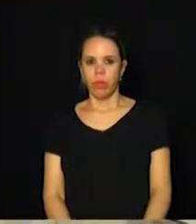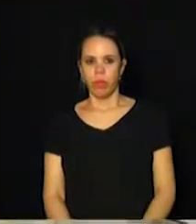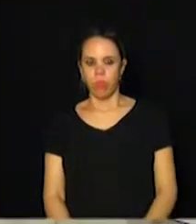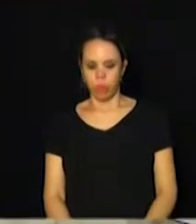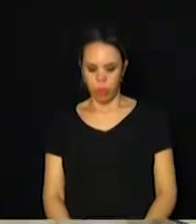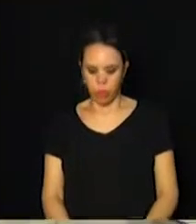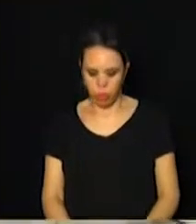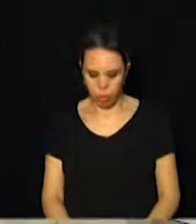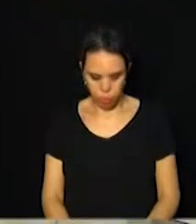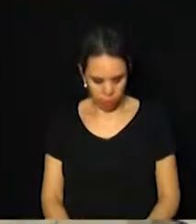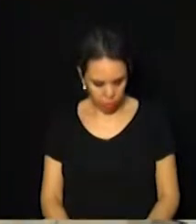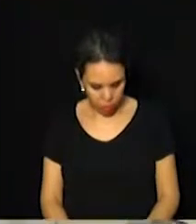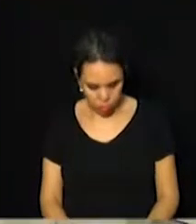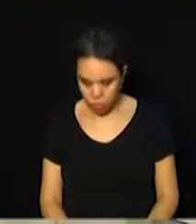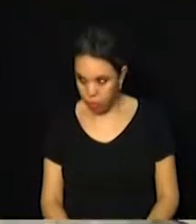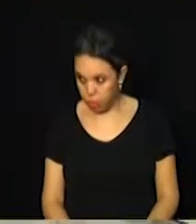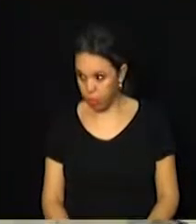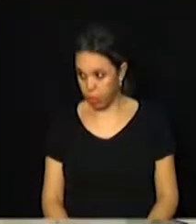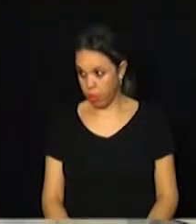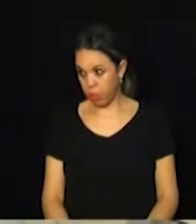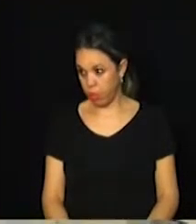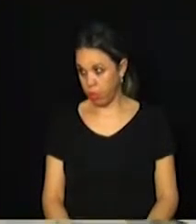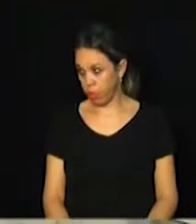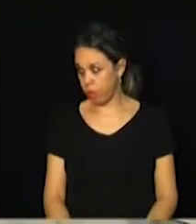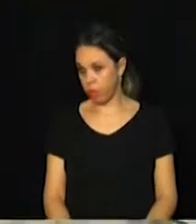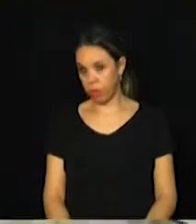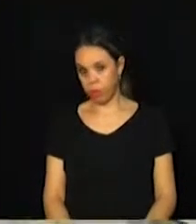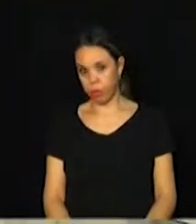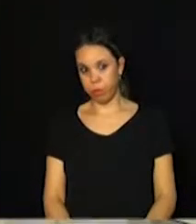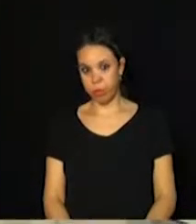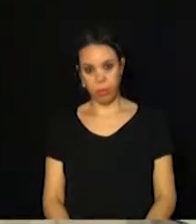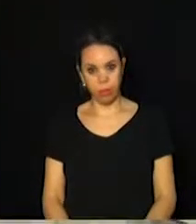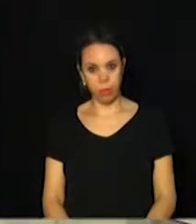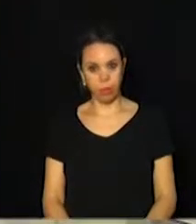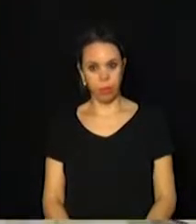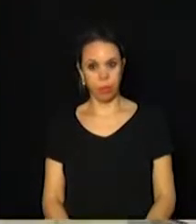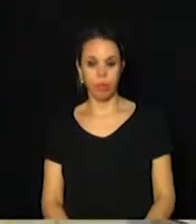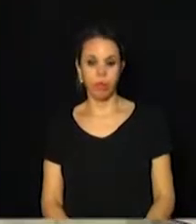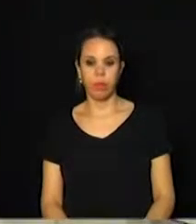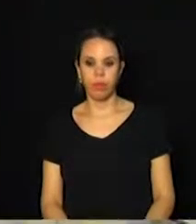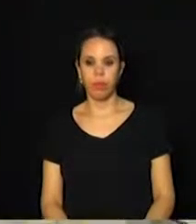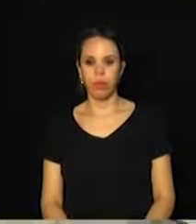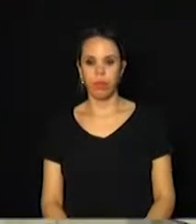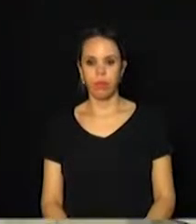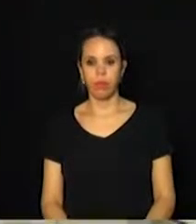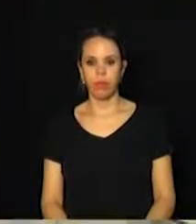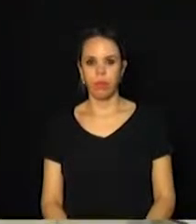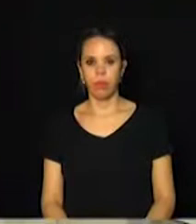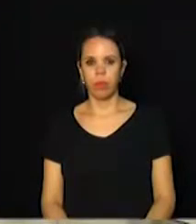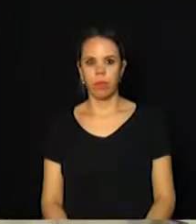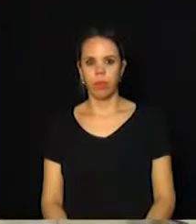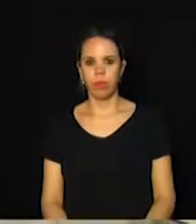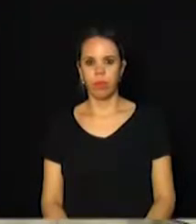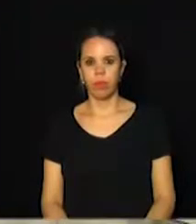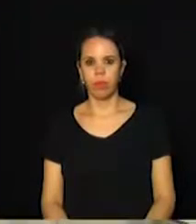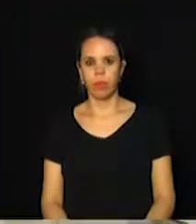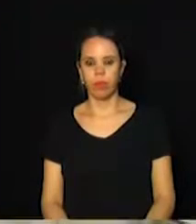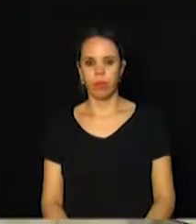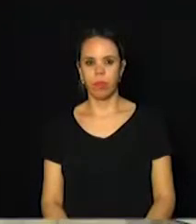eu vim e Marcos bar marcadinho está bem não